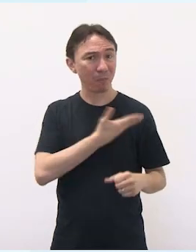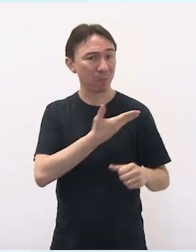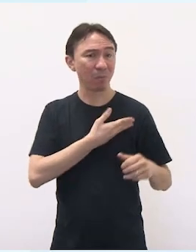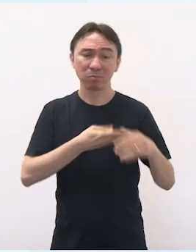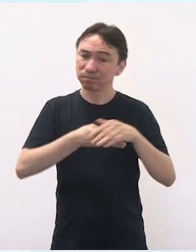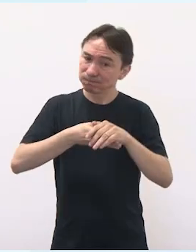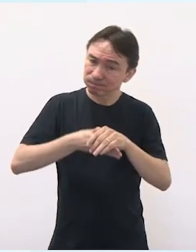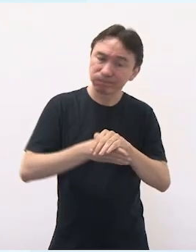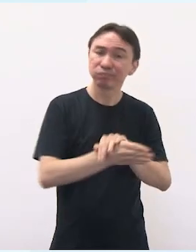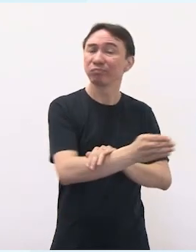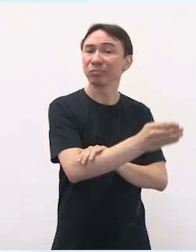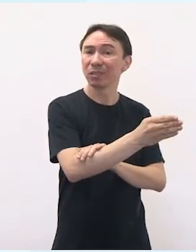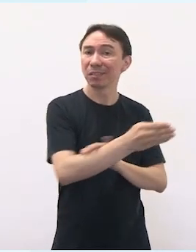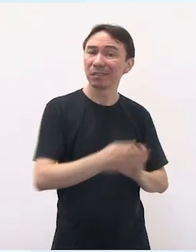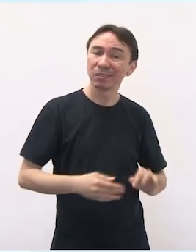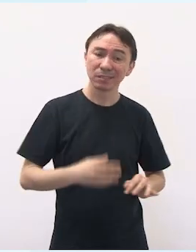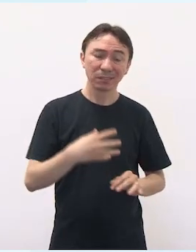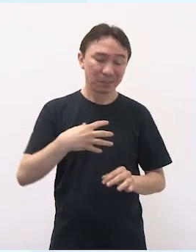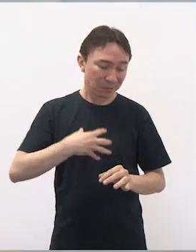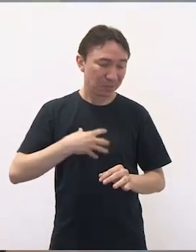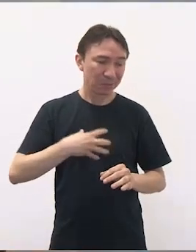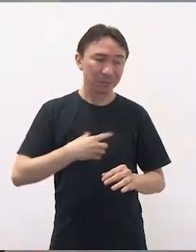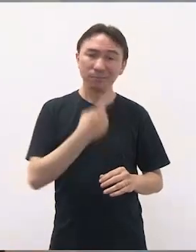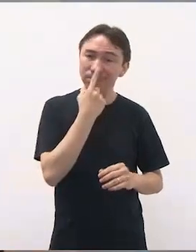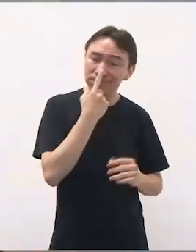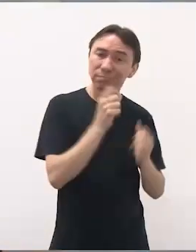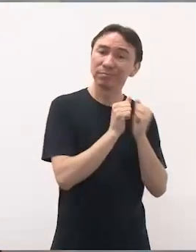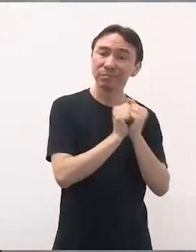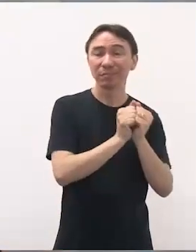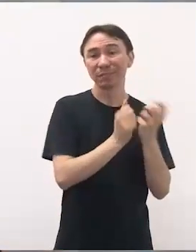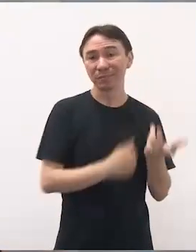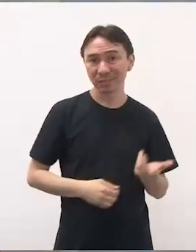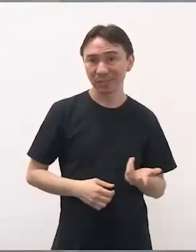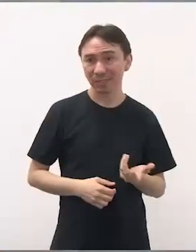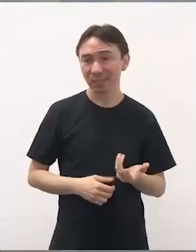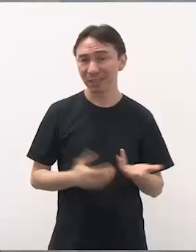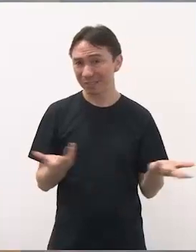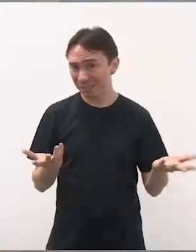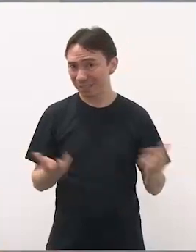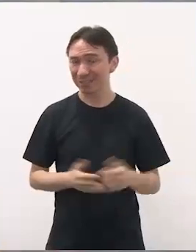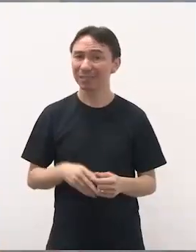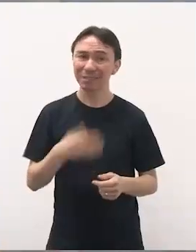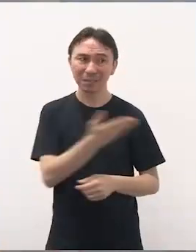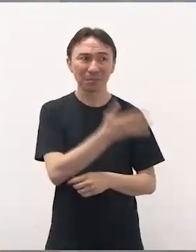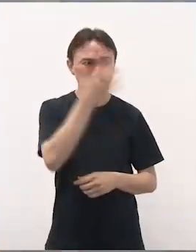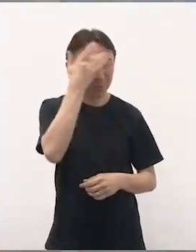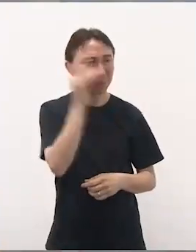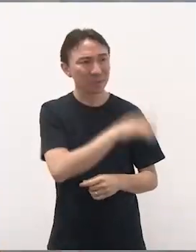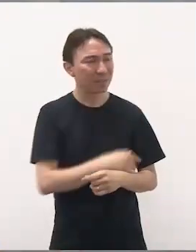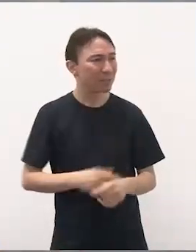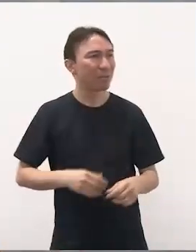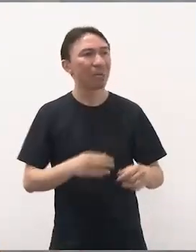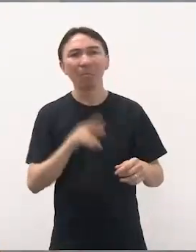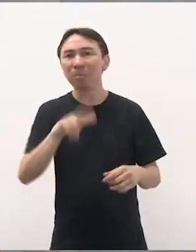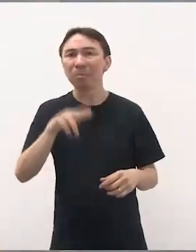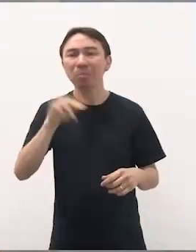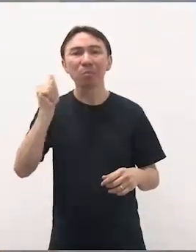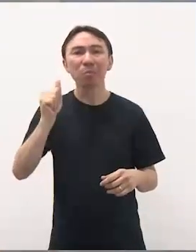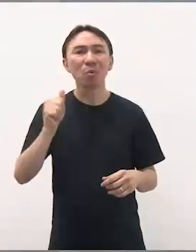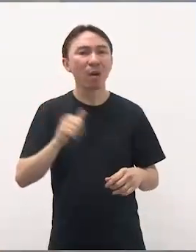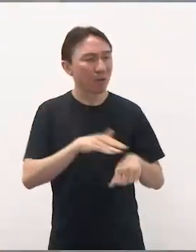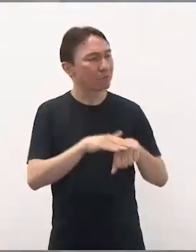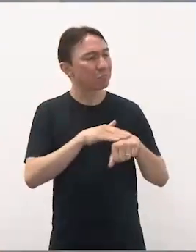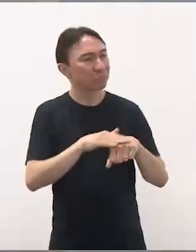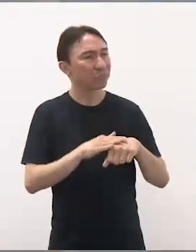essa primeira ação do bem é um convite para que se aproxime de alguém com quem nunca falou, com quem nunca conversou, ou